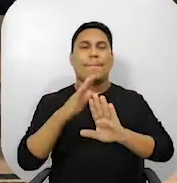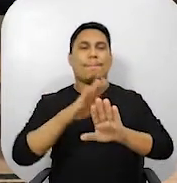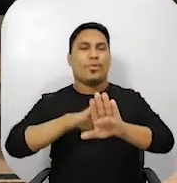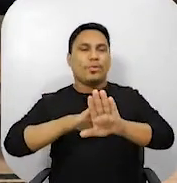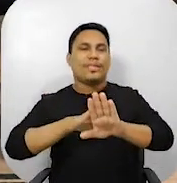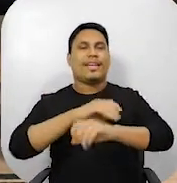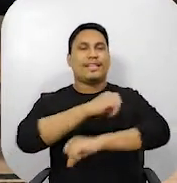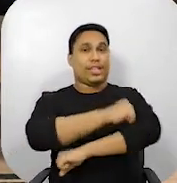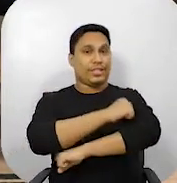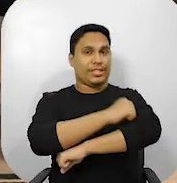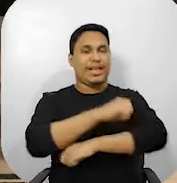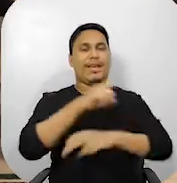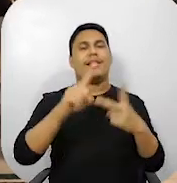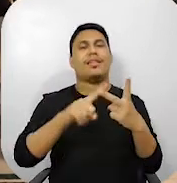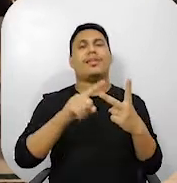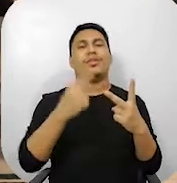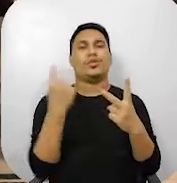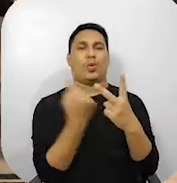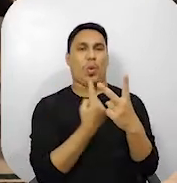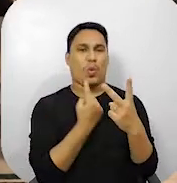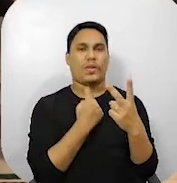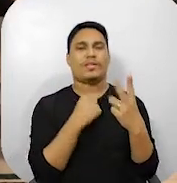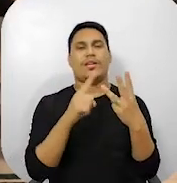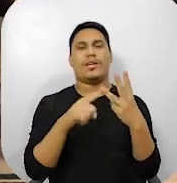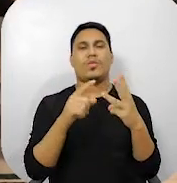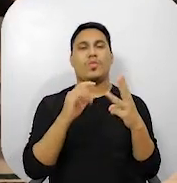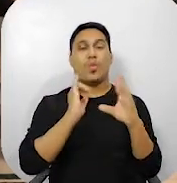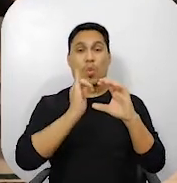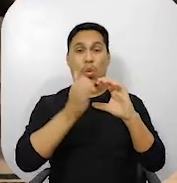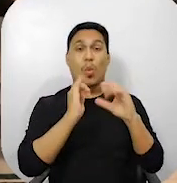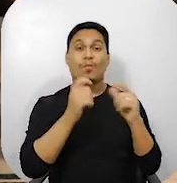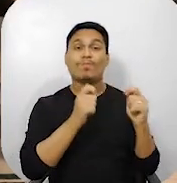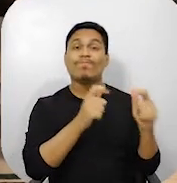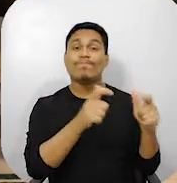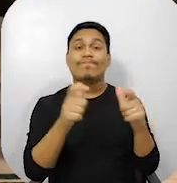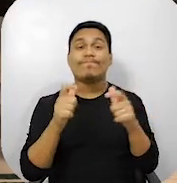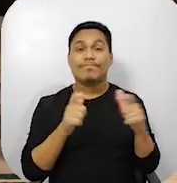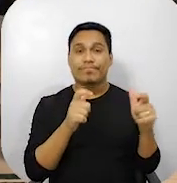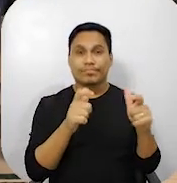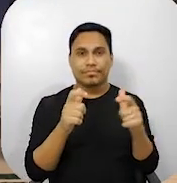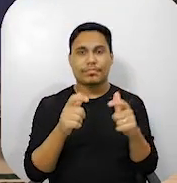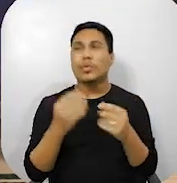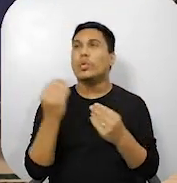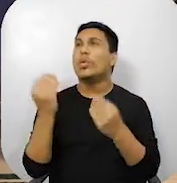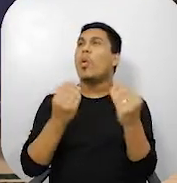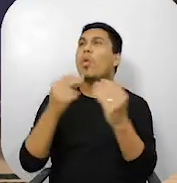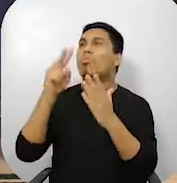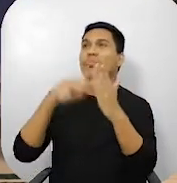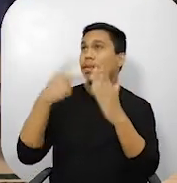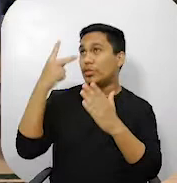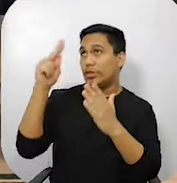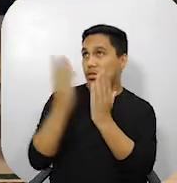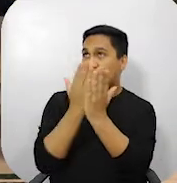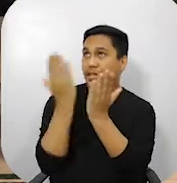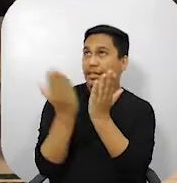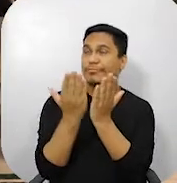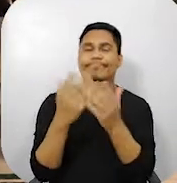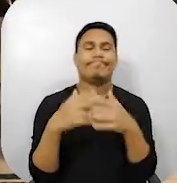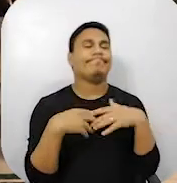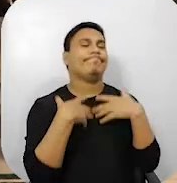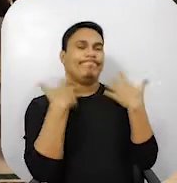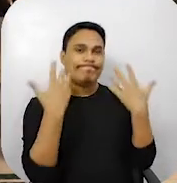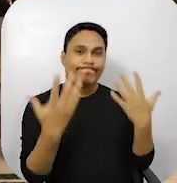tenha da Solidão conta em cada canto para quem quiser ler a tua obra como é que faz assim nesse ponto